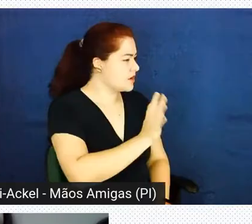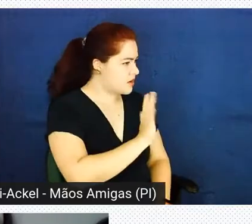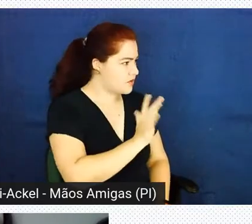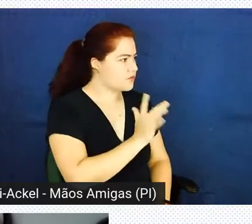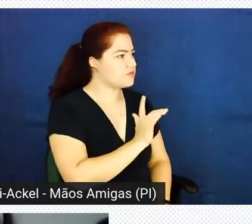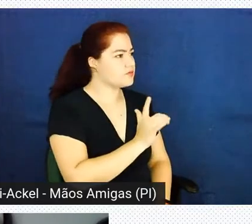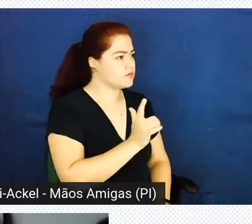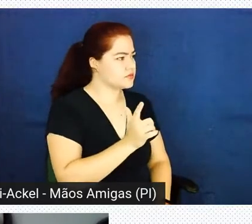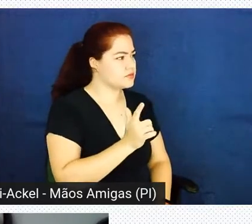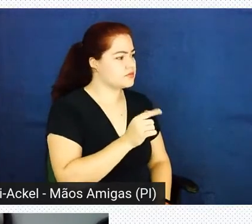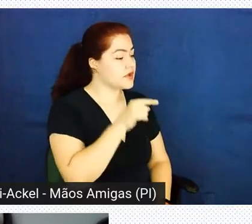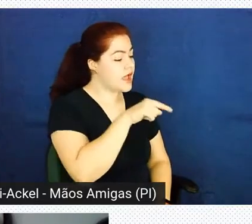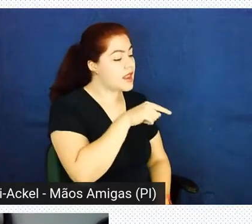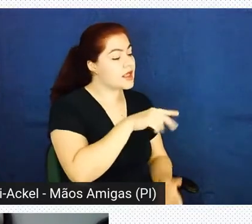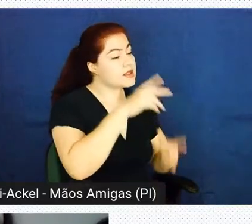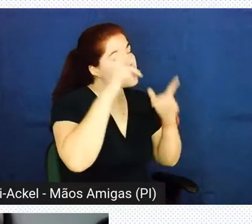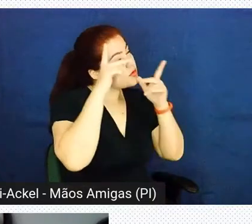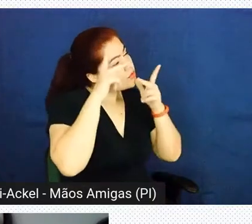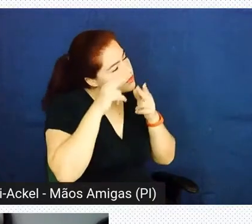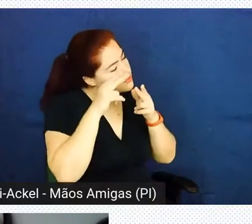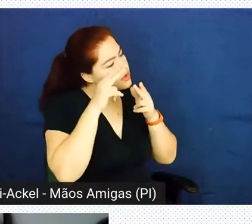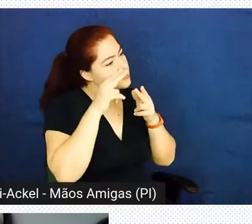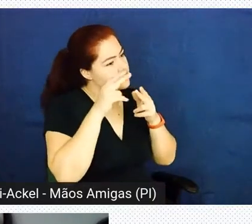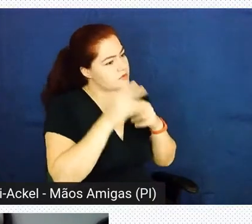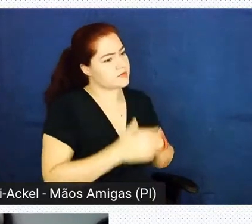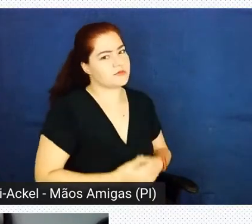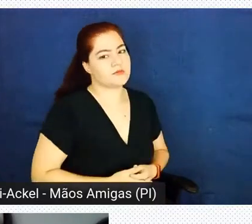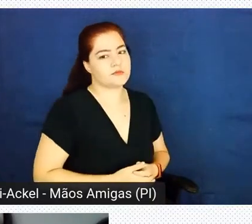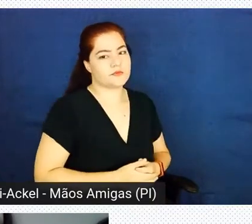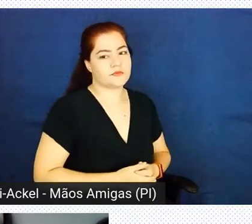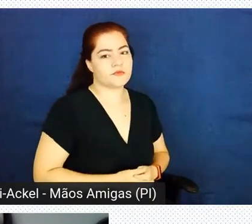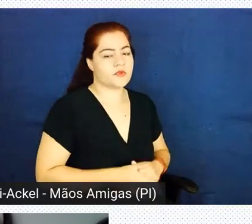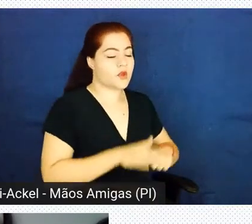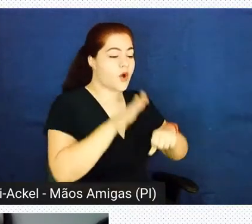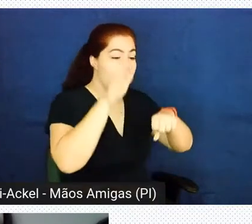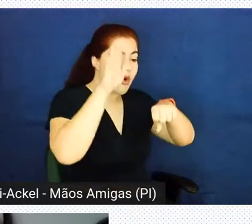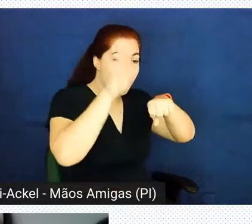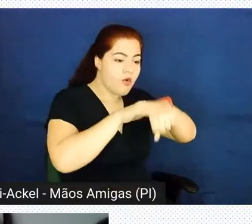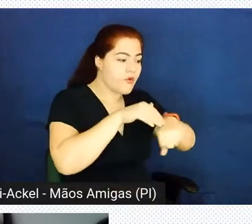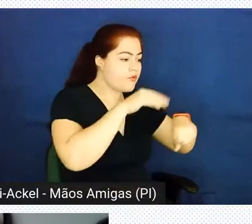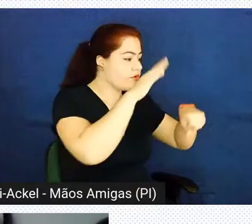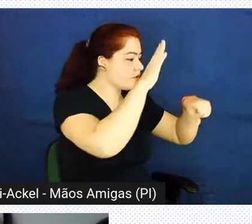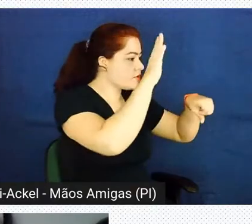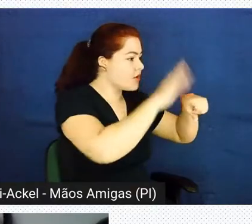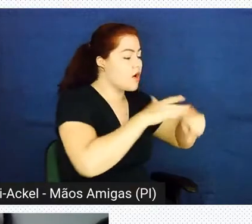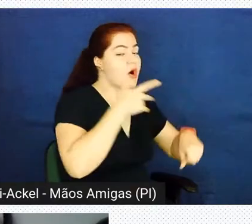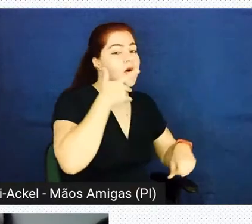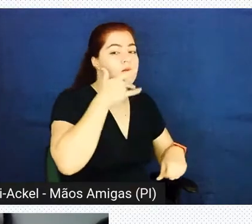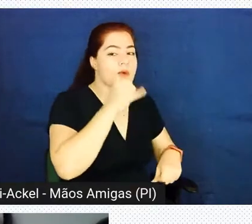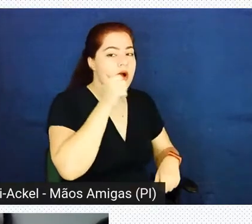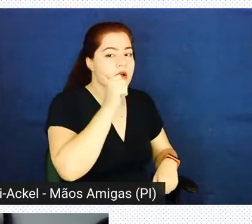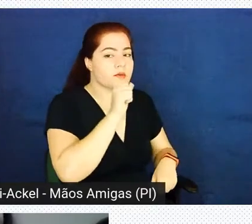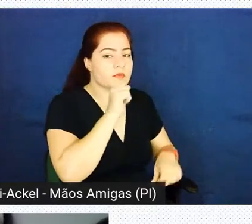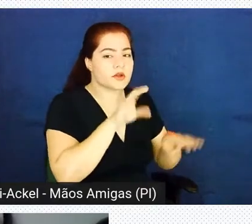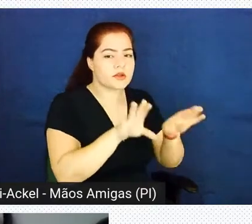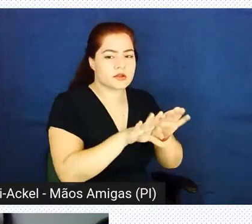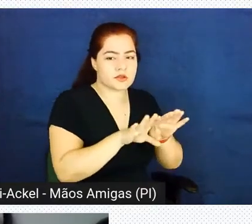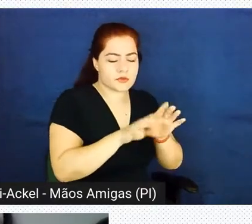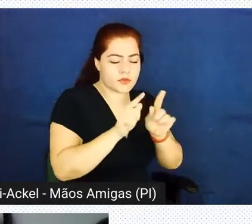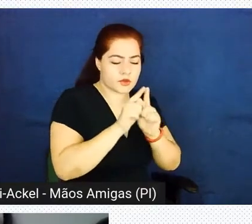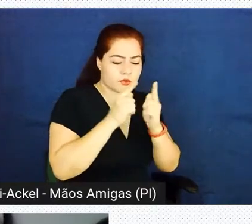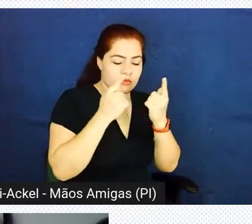encontrava dormindo. Convidou os seus pais e convidou um grupo reduzido de amigos para